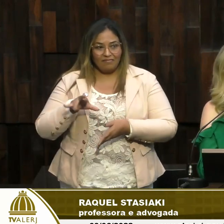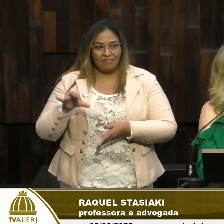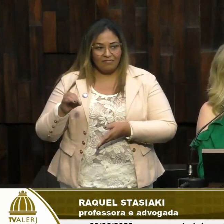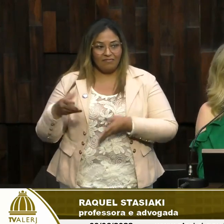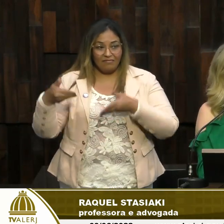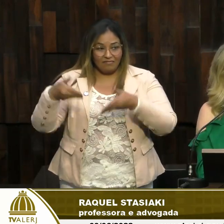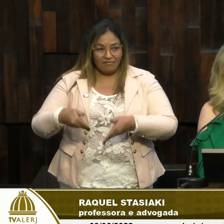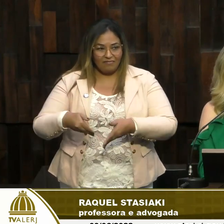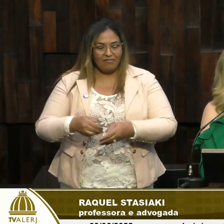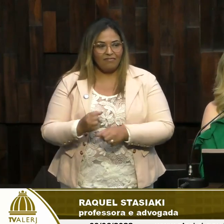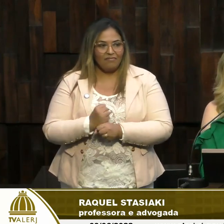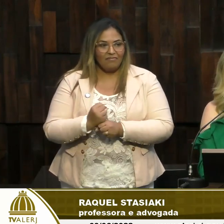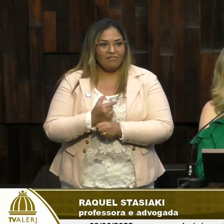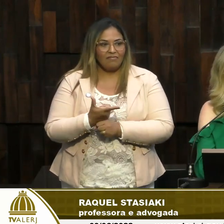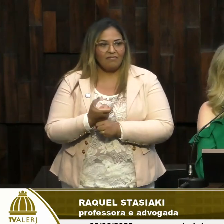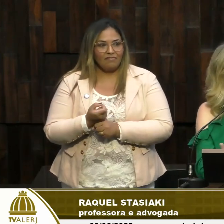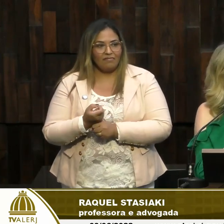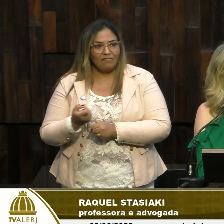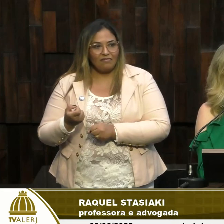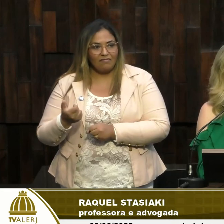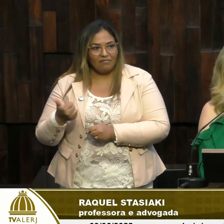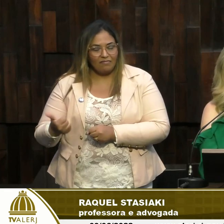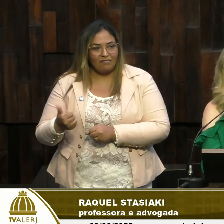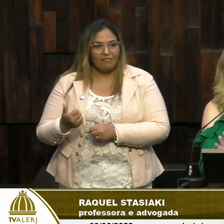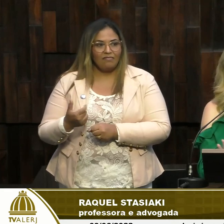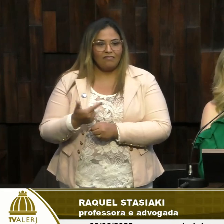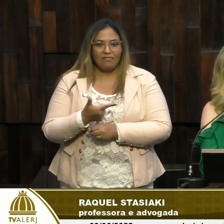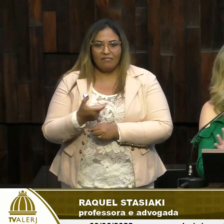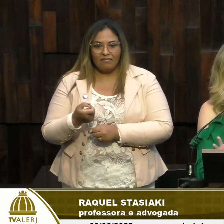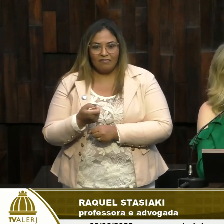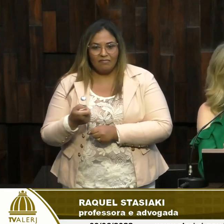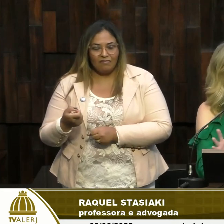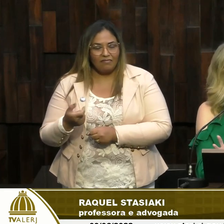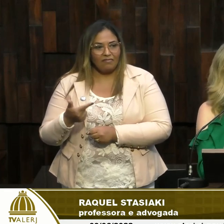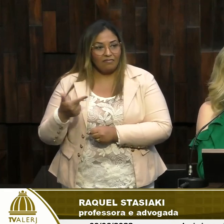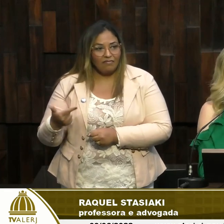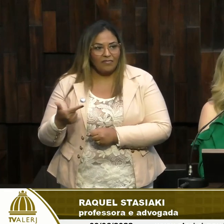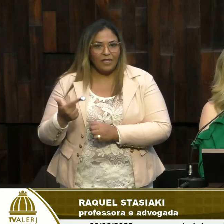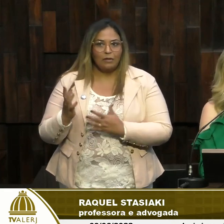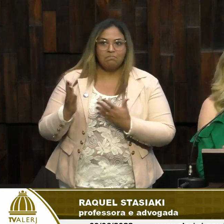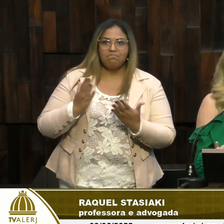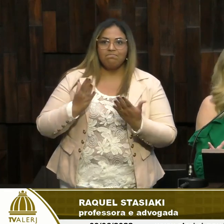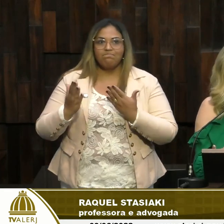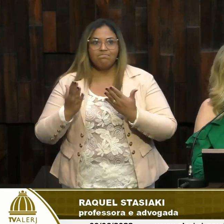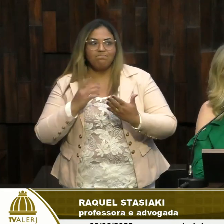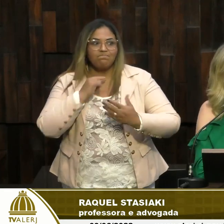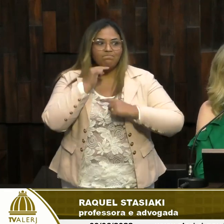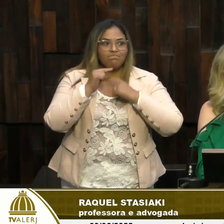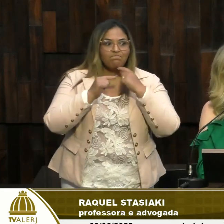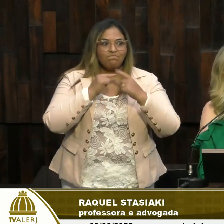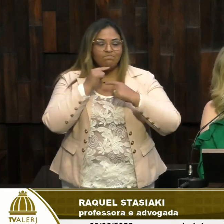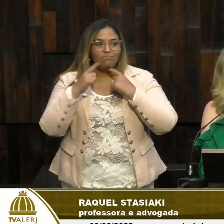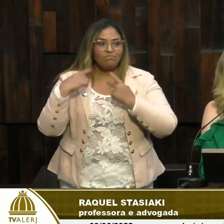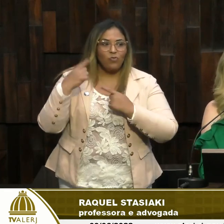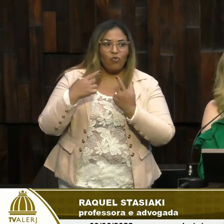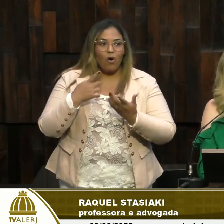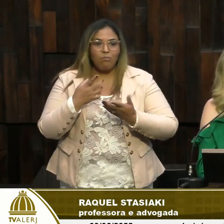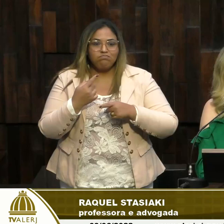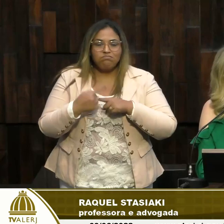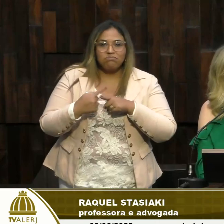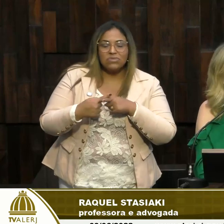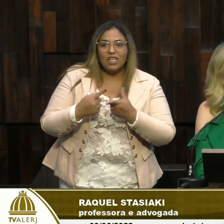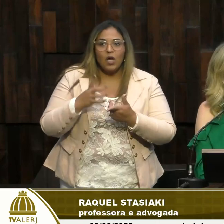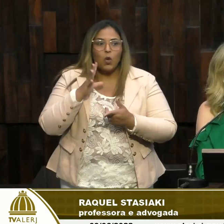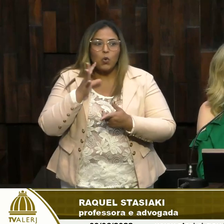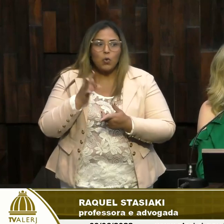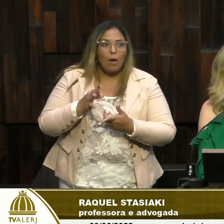Eu cheguei aqui em 2001, 2002 eu fiquei bem perdida na área da advocacia, porque não conhecia ninguém. E